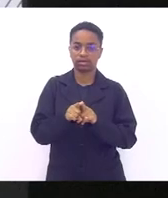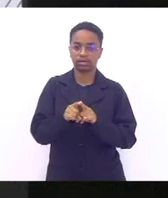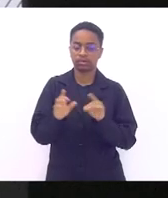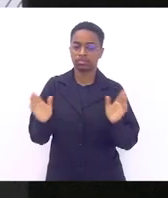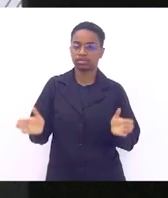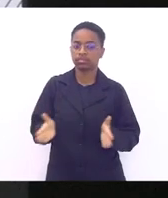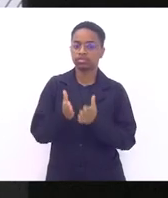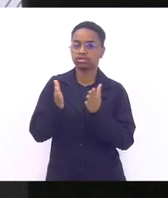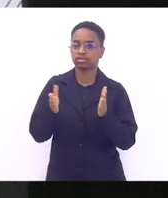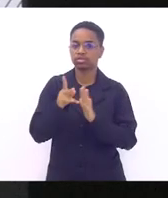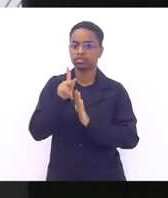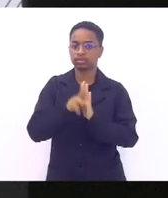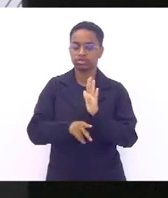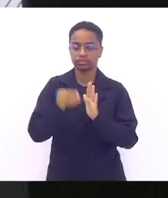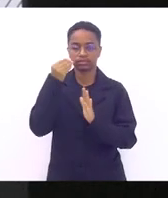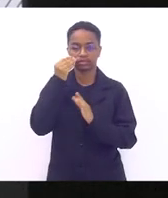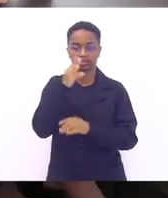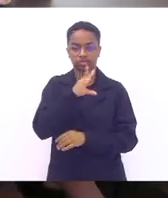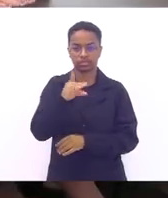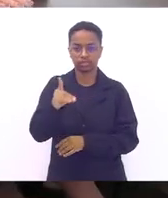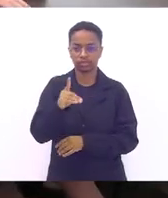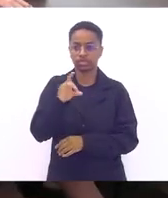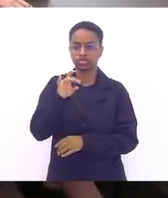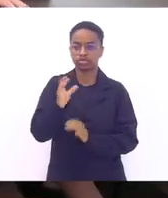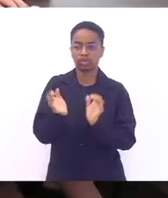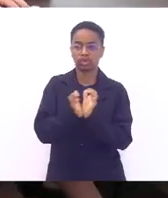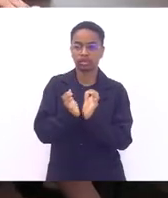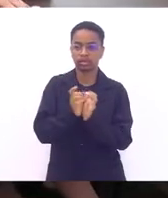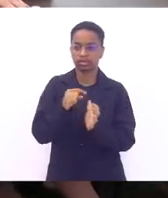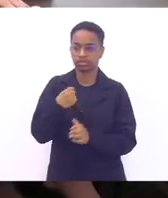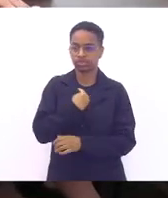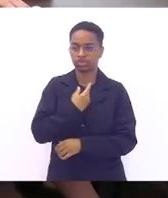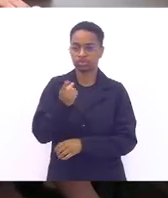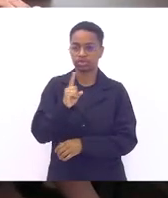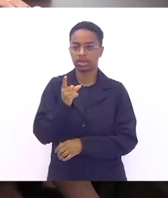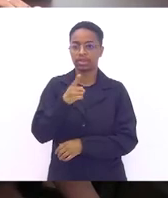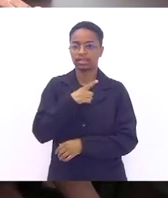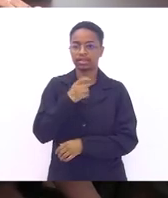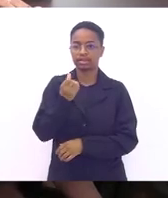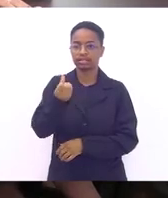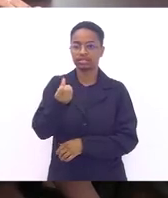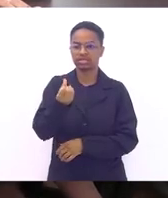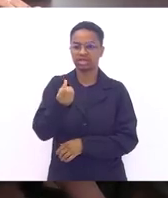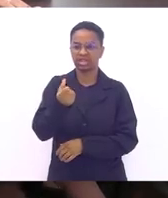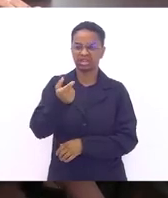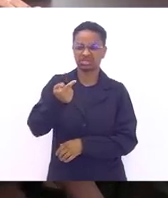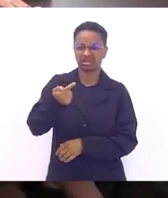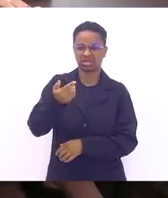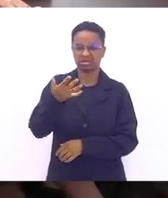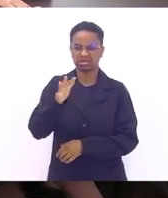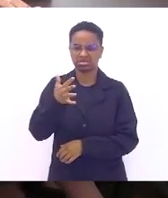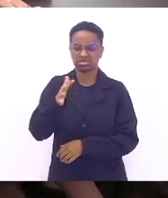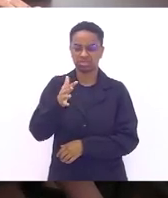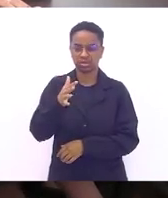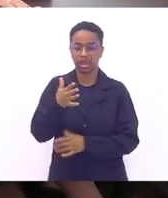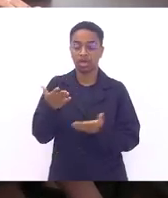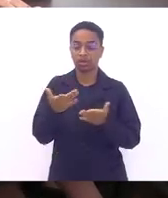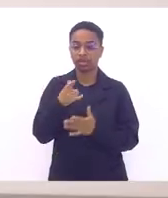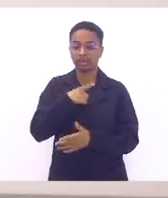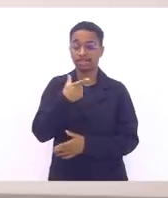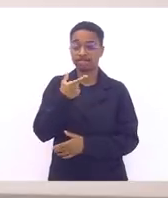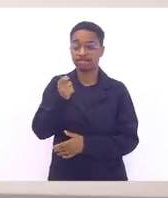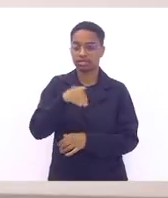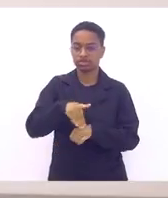para a coordenação do projeto. Né. Não é só a equipe da GERT, nós tínhamos seis ou sete pessoas, hoje nós temos mais de 20